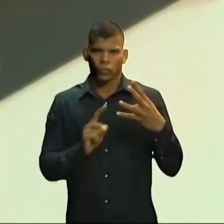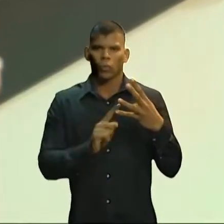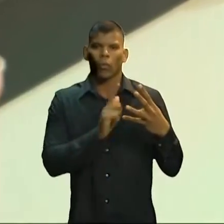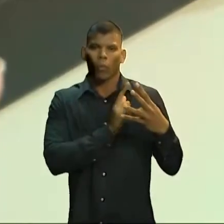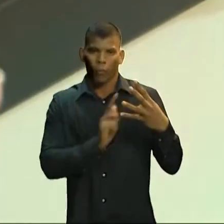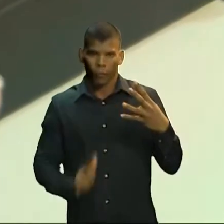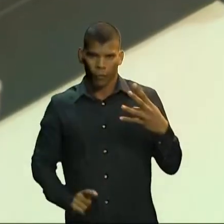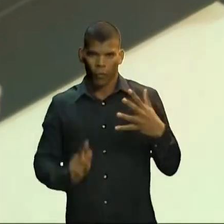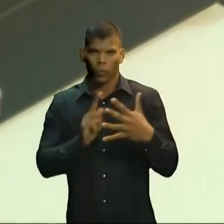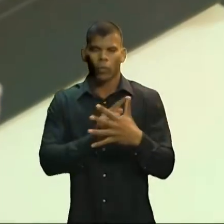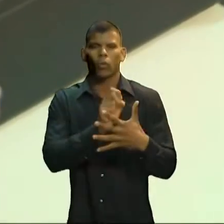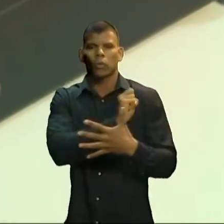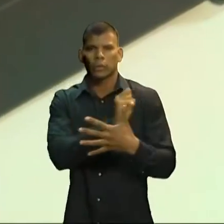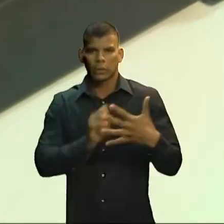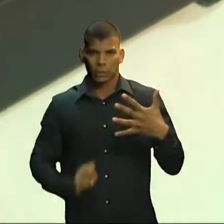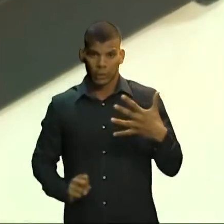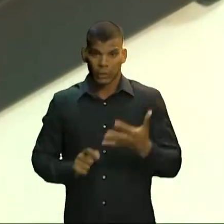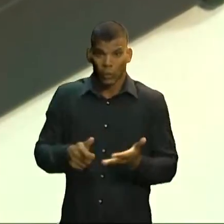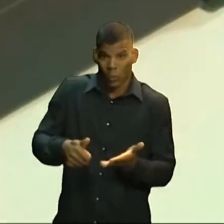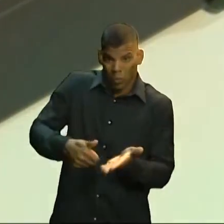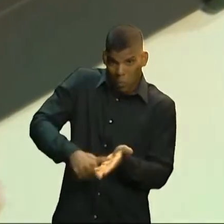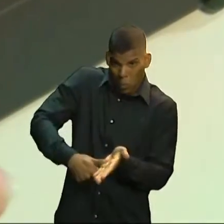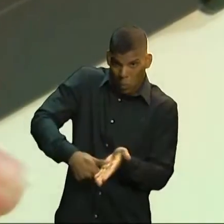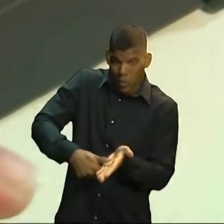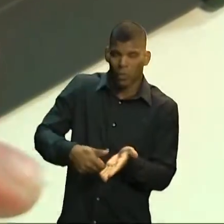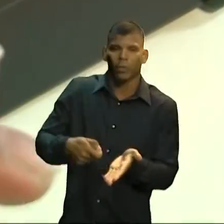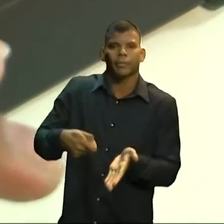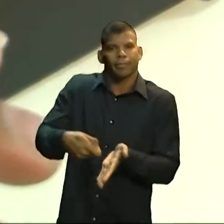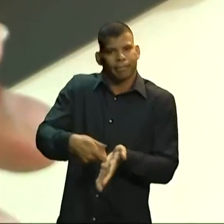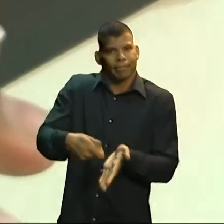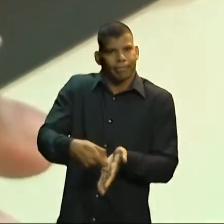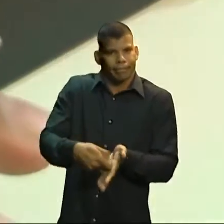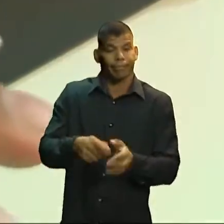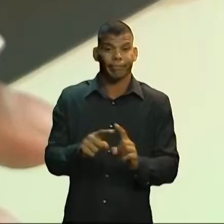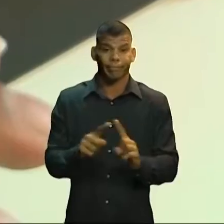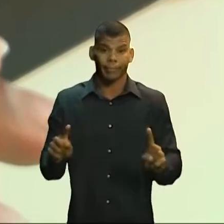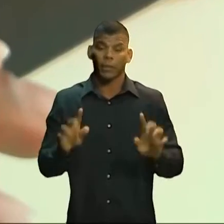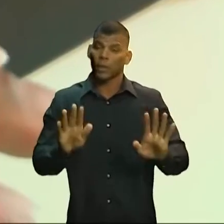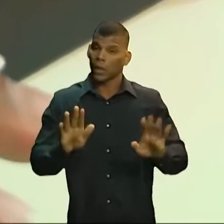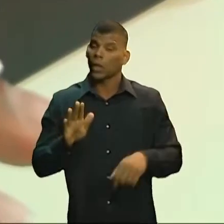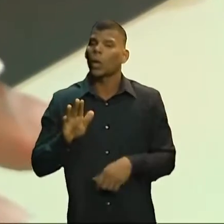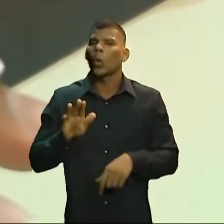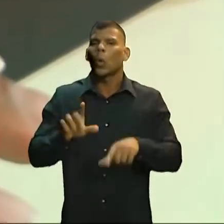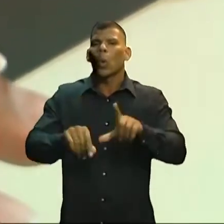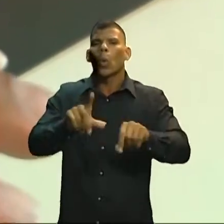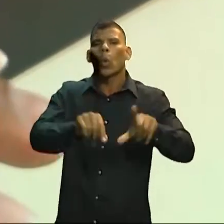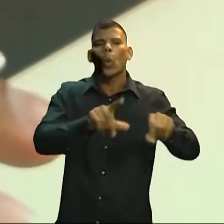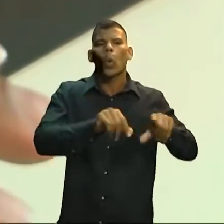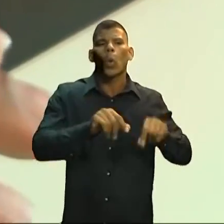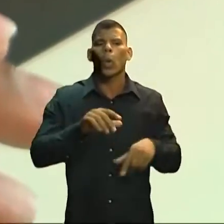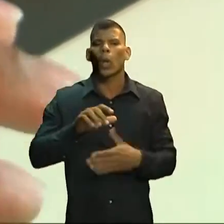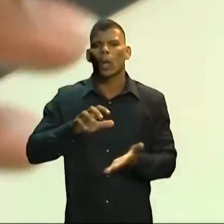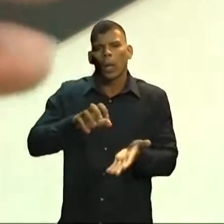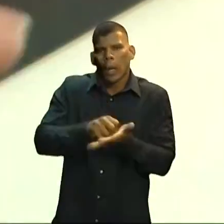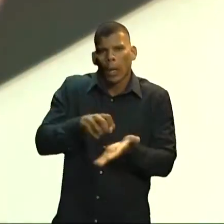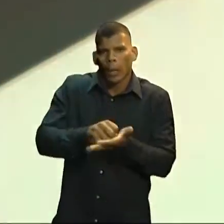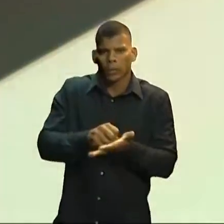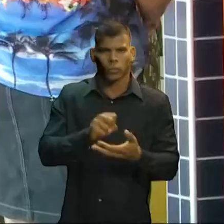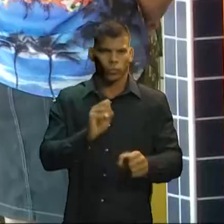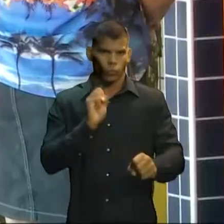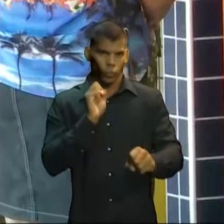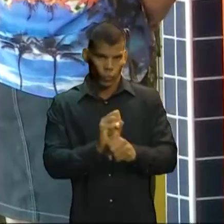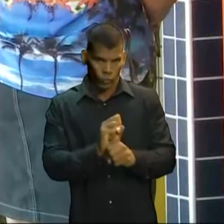a biometria será obrigatória. Mas como a coleta para o cadastro da digital dos eleitores está